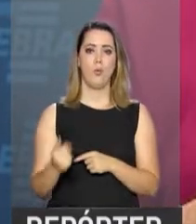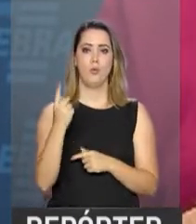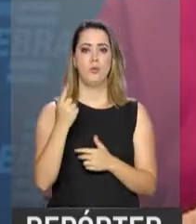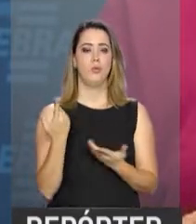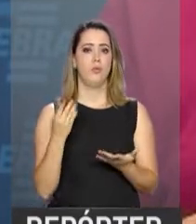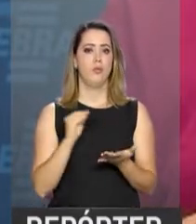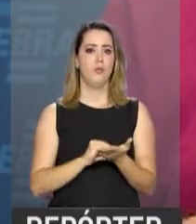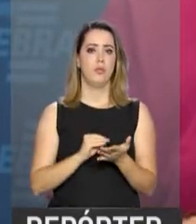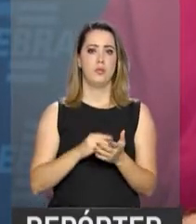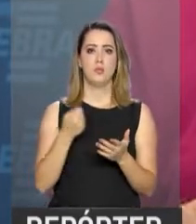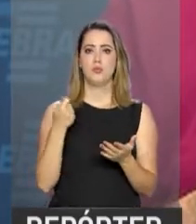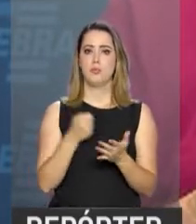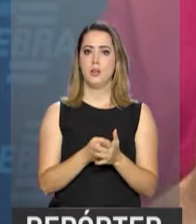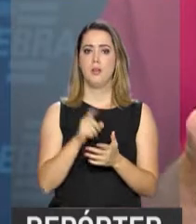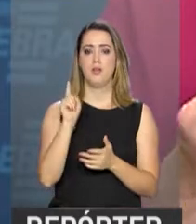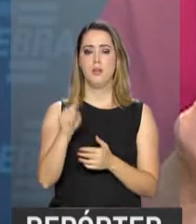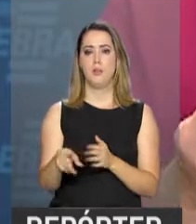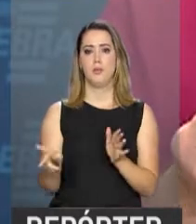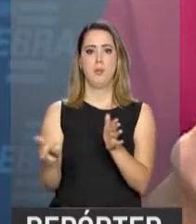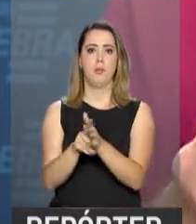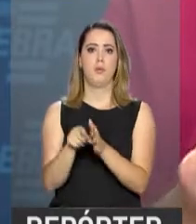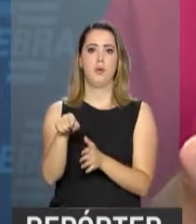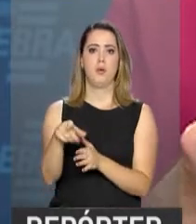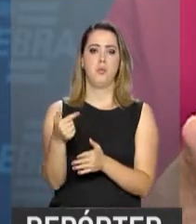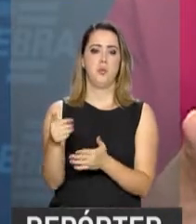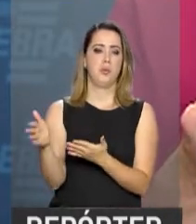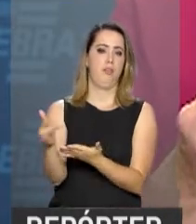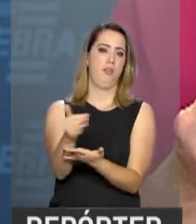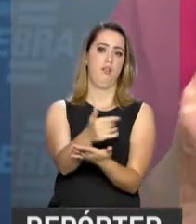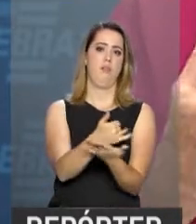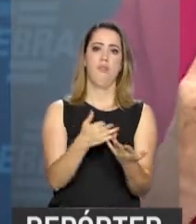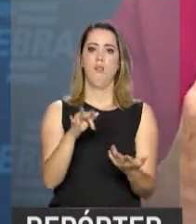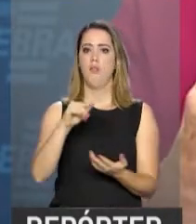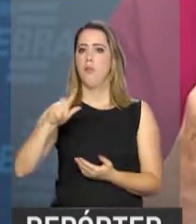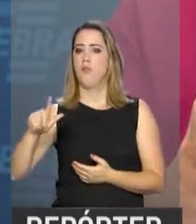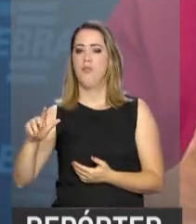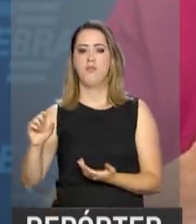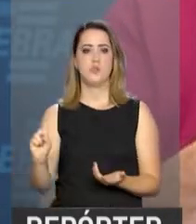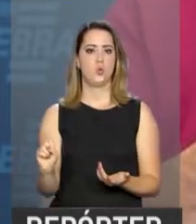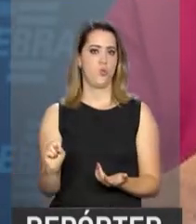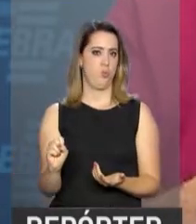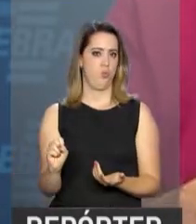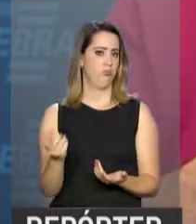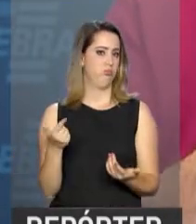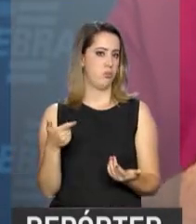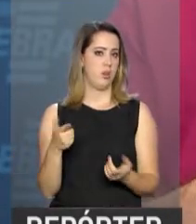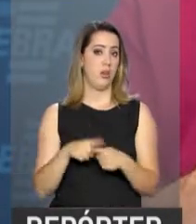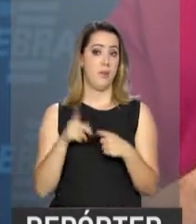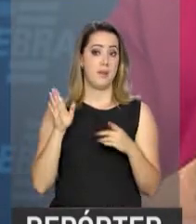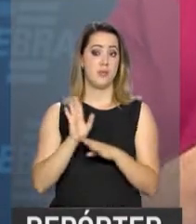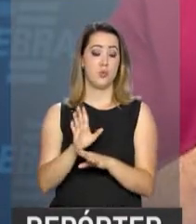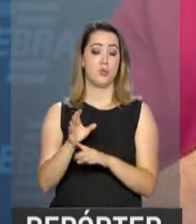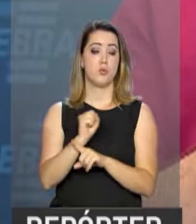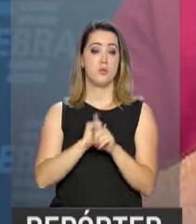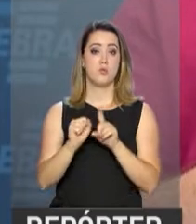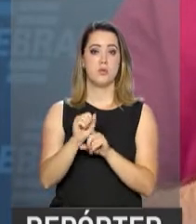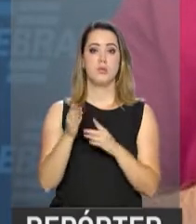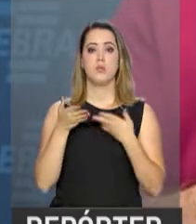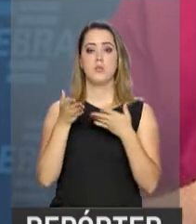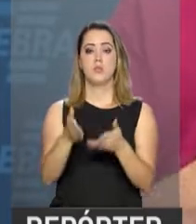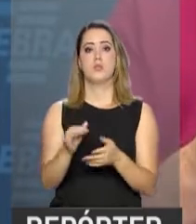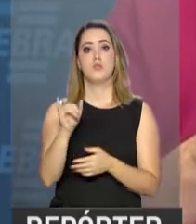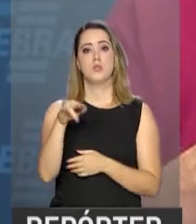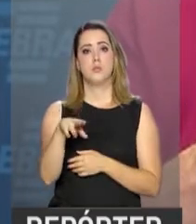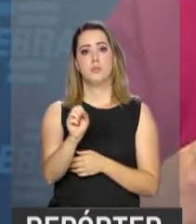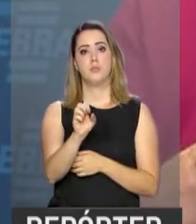pagamento ele mesmo é uma questão e arrecadação por ofício é uma questão do benefício social e acesso à previdência